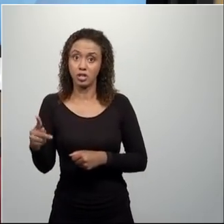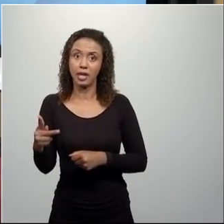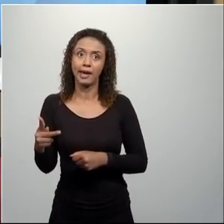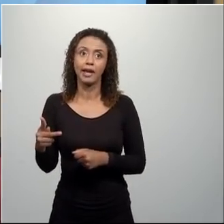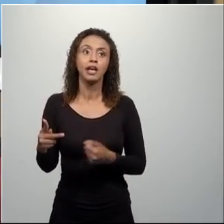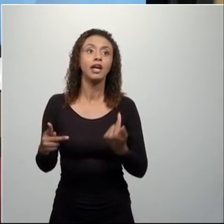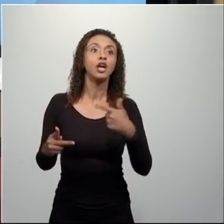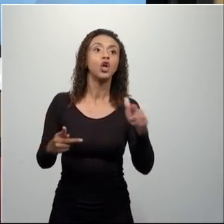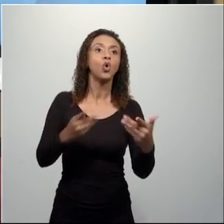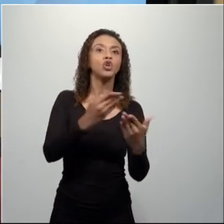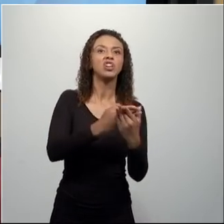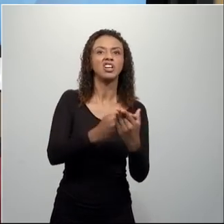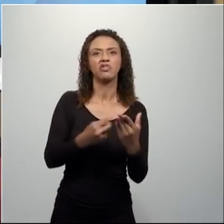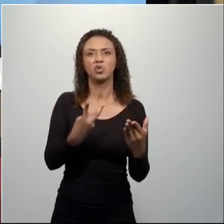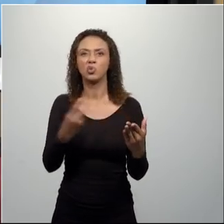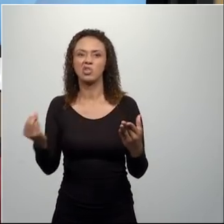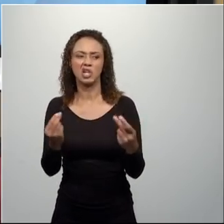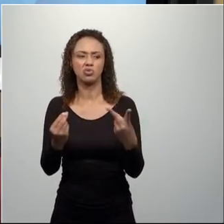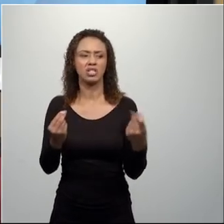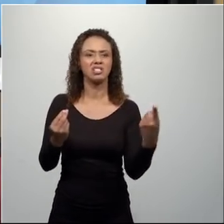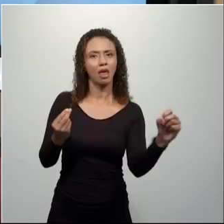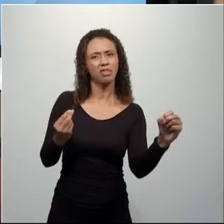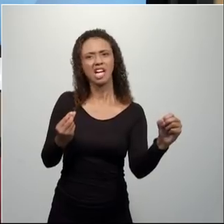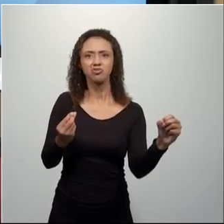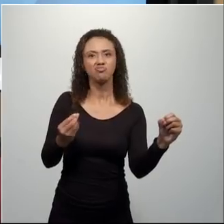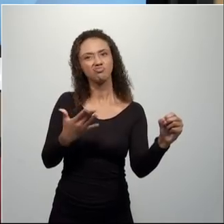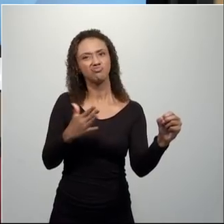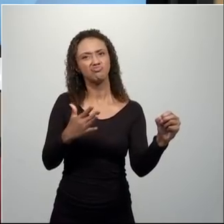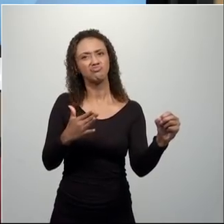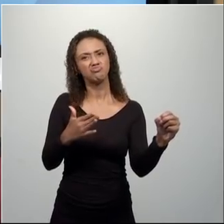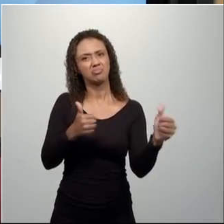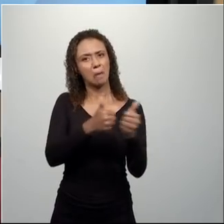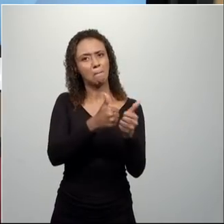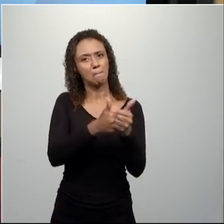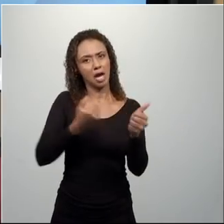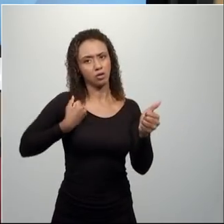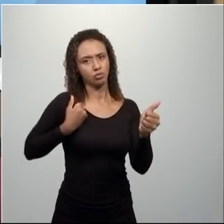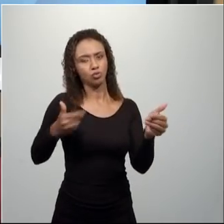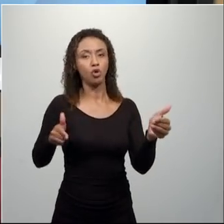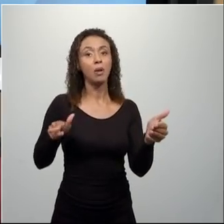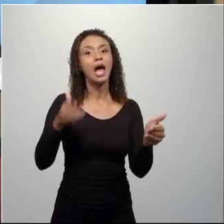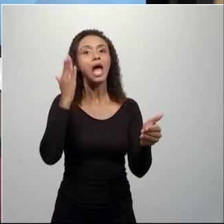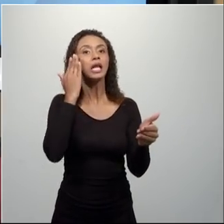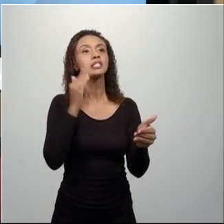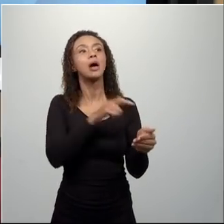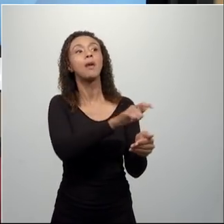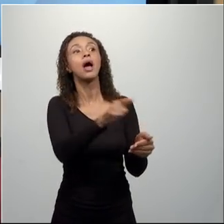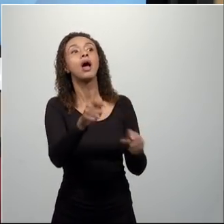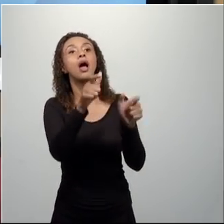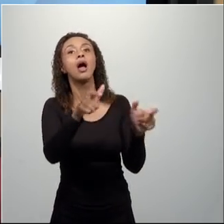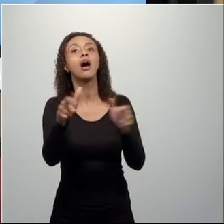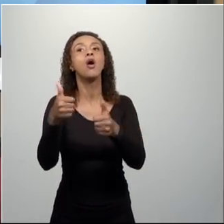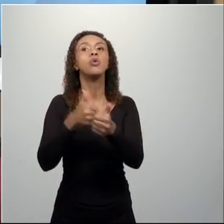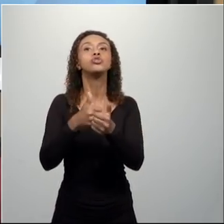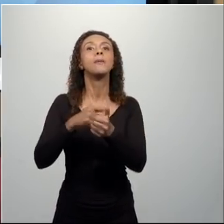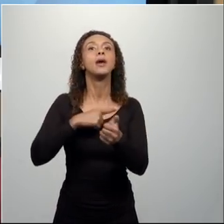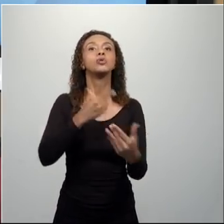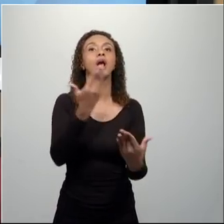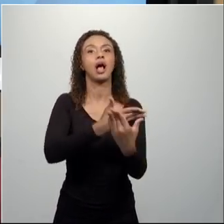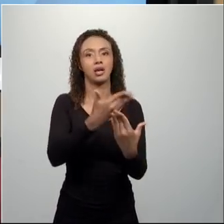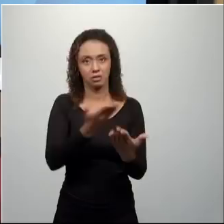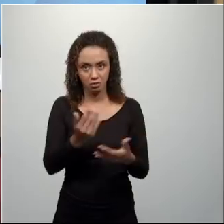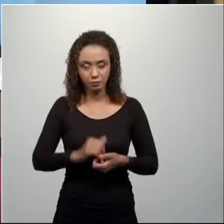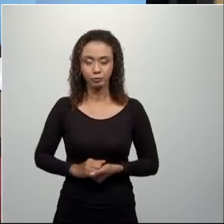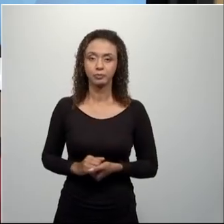que 210 próximo ele é responsável por saber quem tem os arquivos cuja identificador é 210